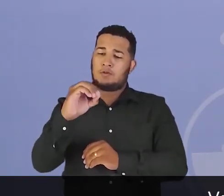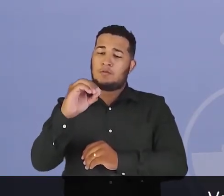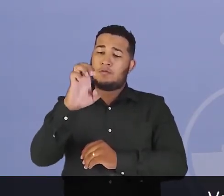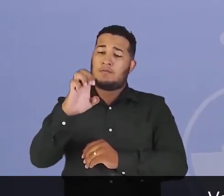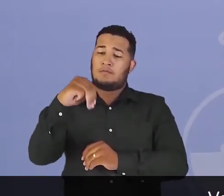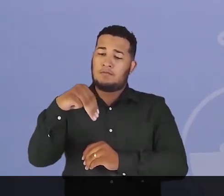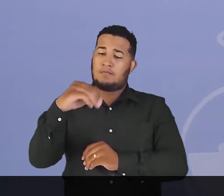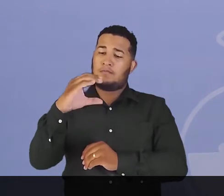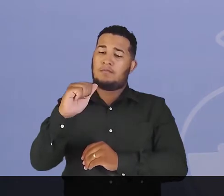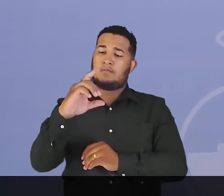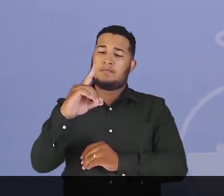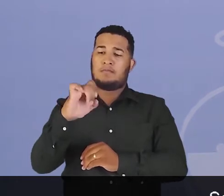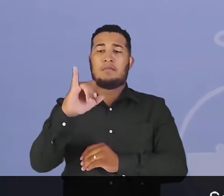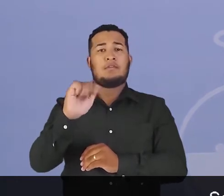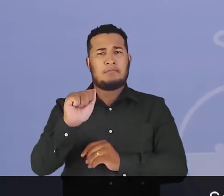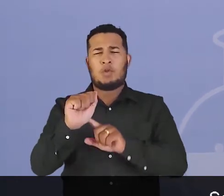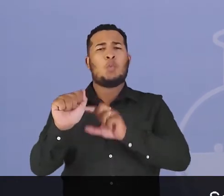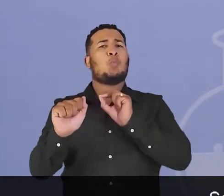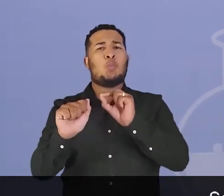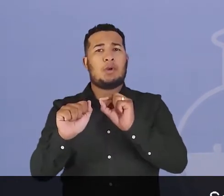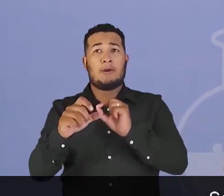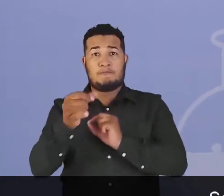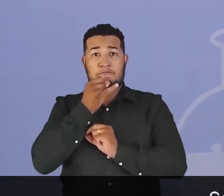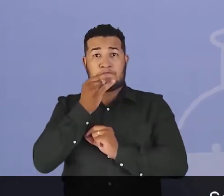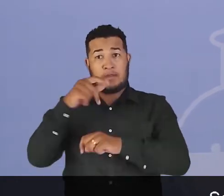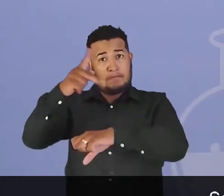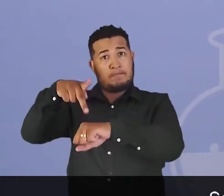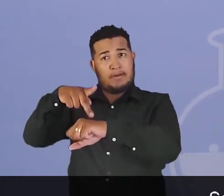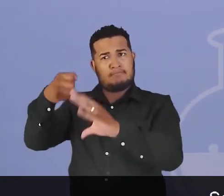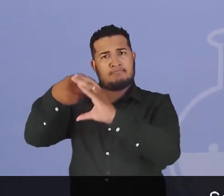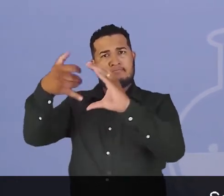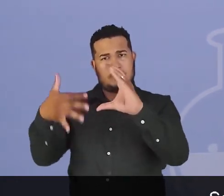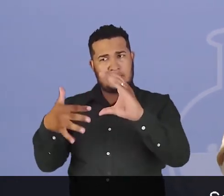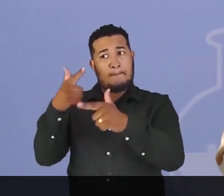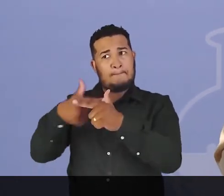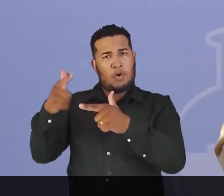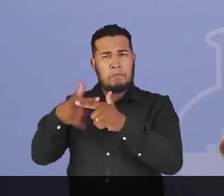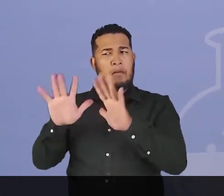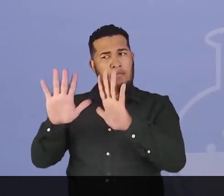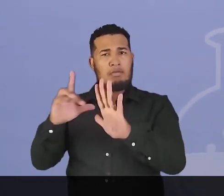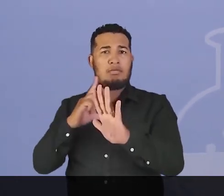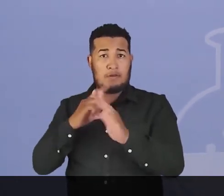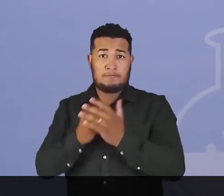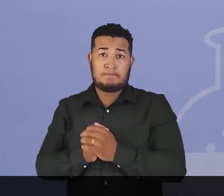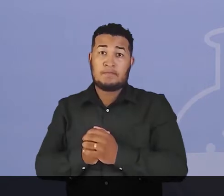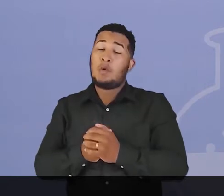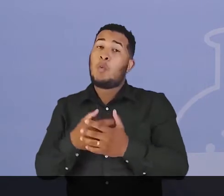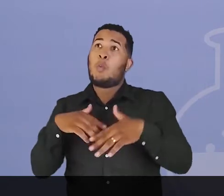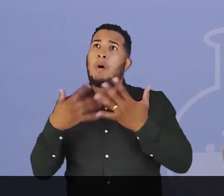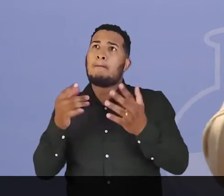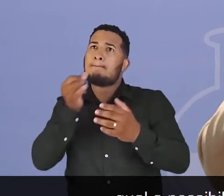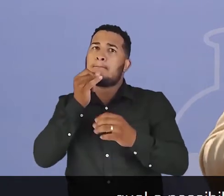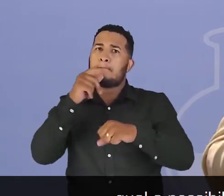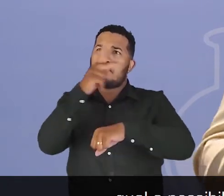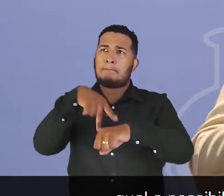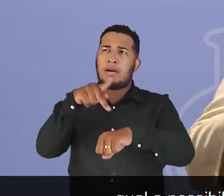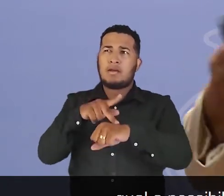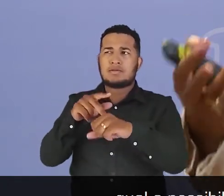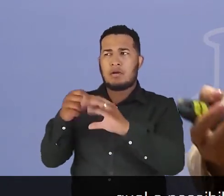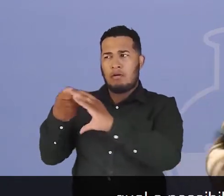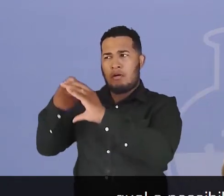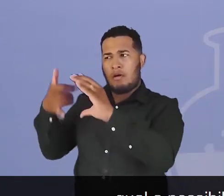cadeia? Pensa bem. Se você tem um país com uma determinada característica que teve um determinado problema, qual a